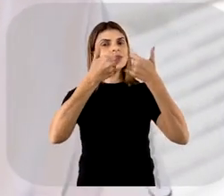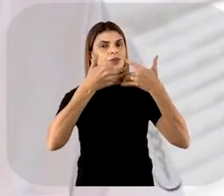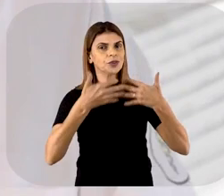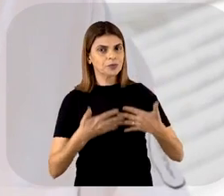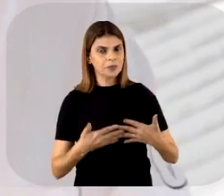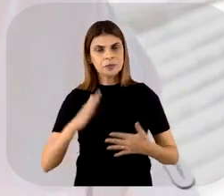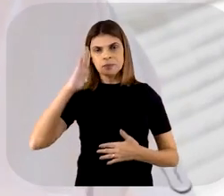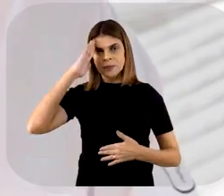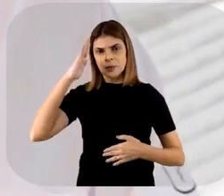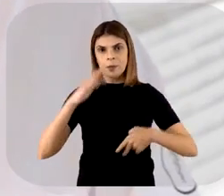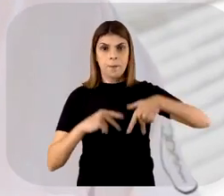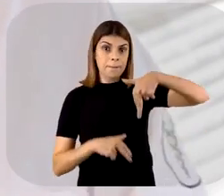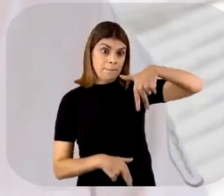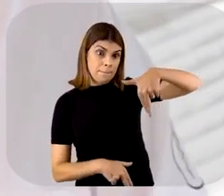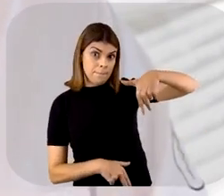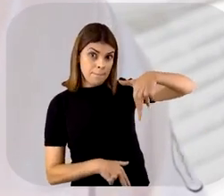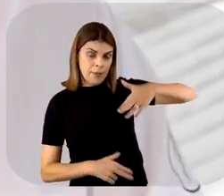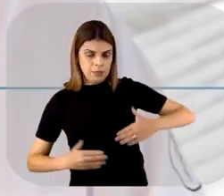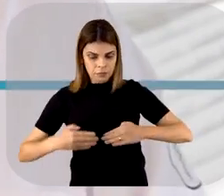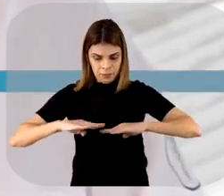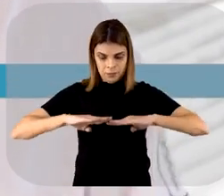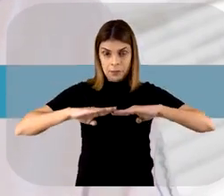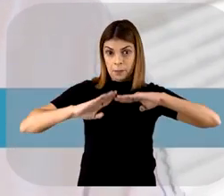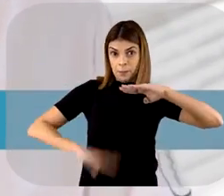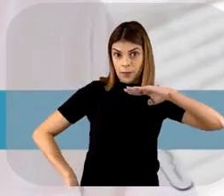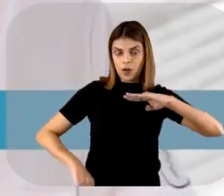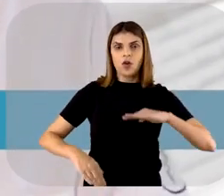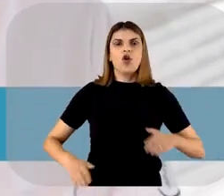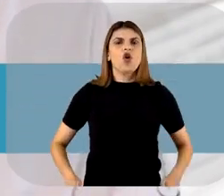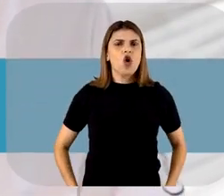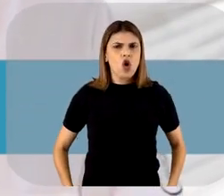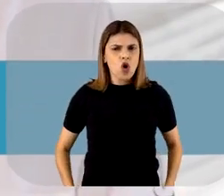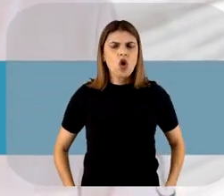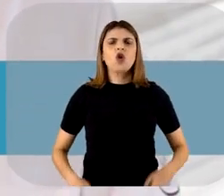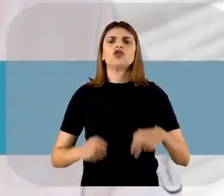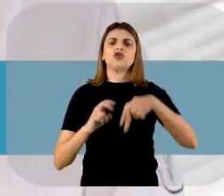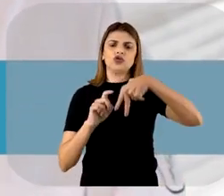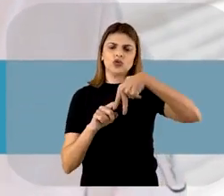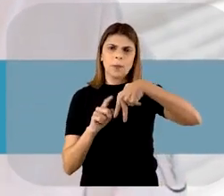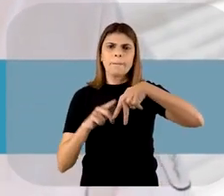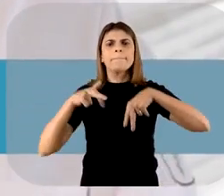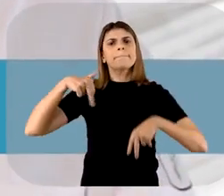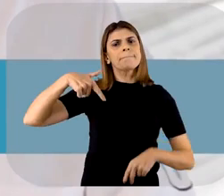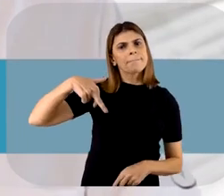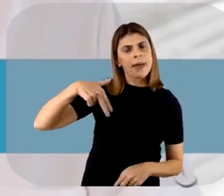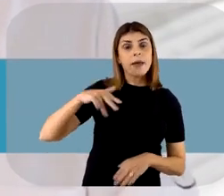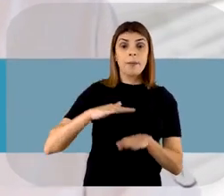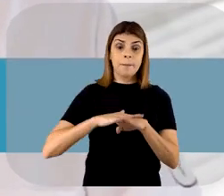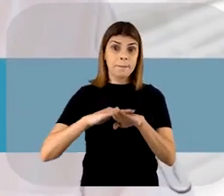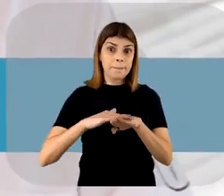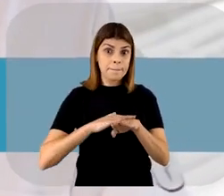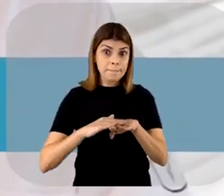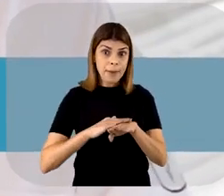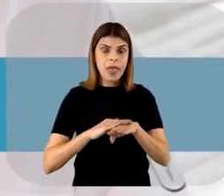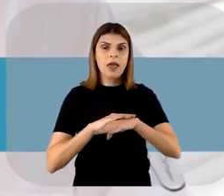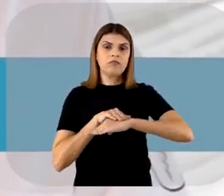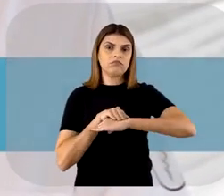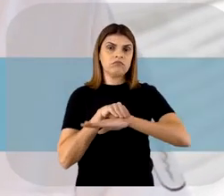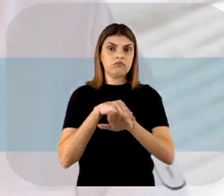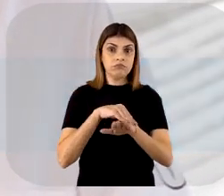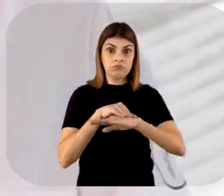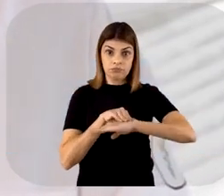nos membros inferiores, né? Onde movimento de coxa, de perna, de pé,